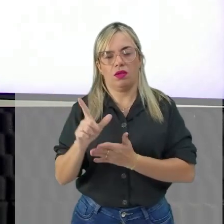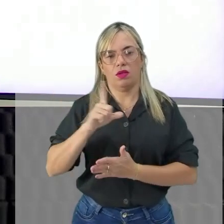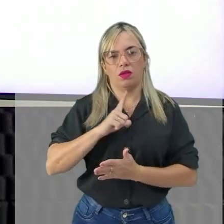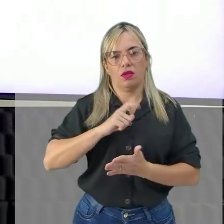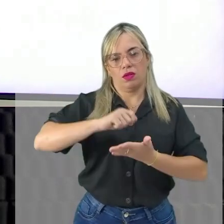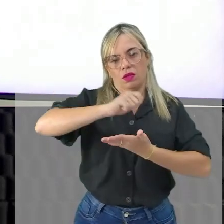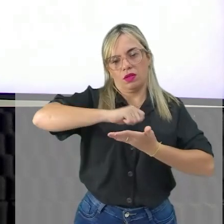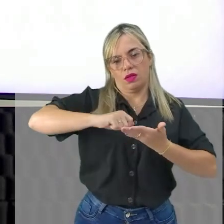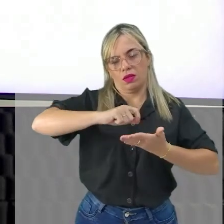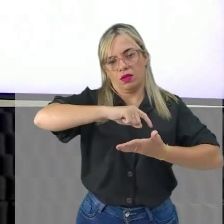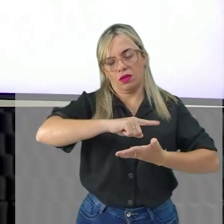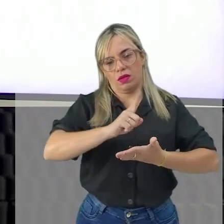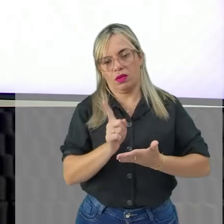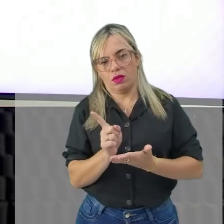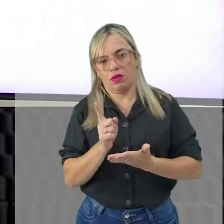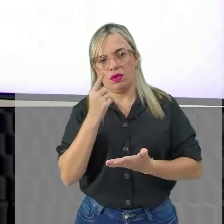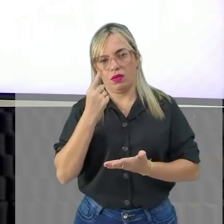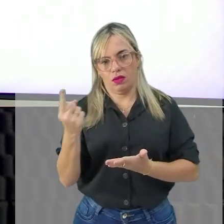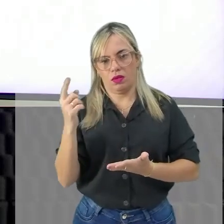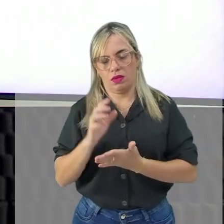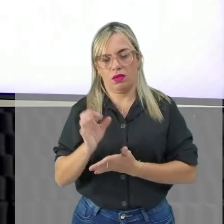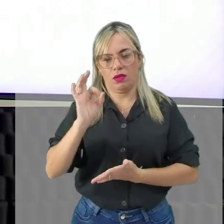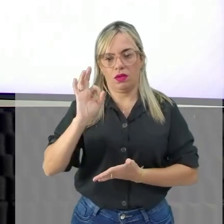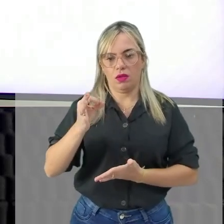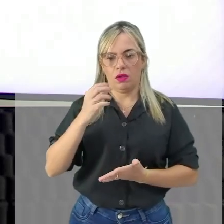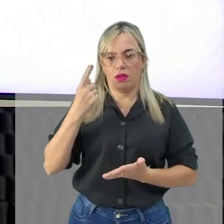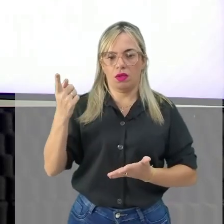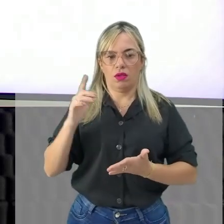estar grafadas em itálico, tá bom?